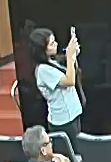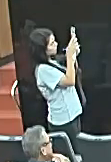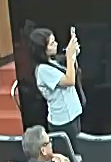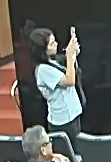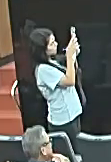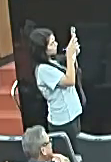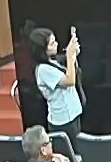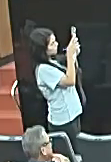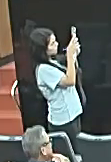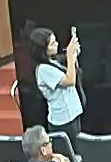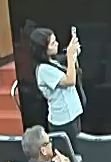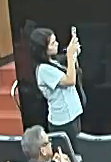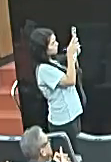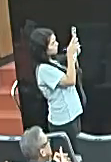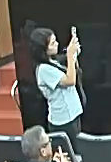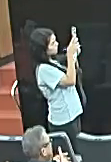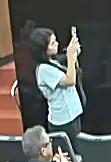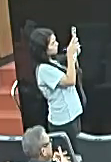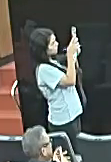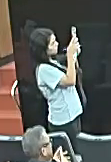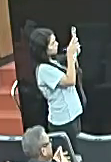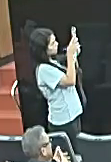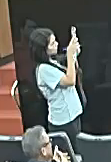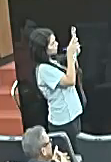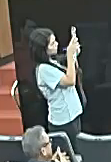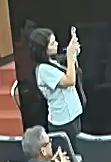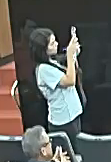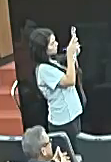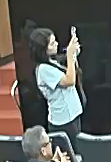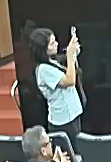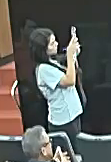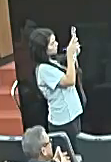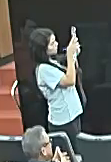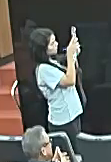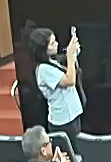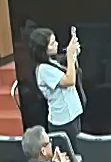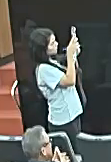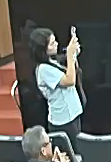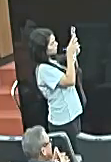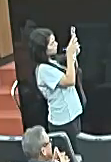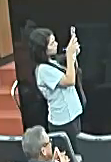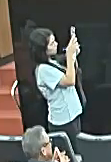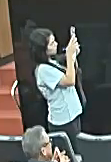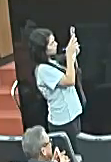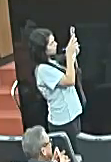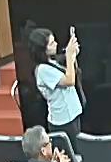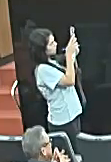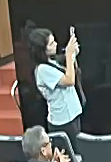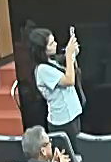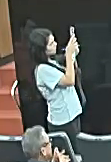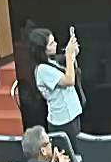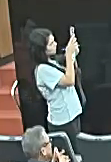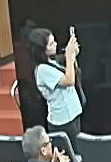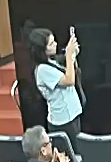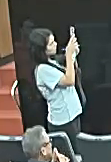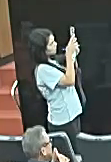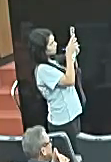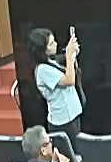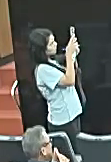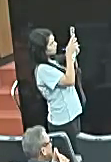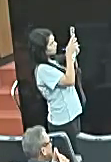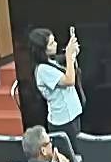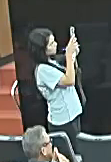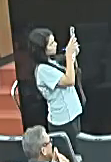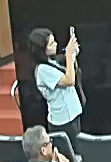negócio a prisão em toda sua dimensão ao skol da muralha porta a lei e portaria inteligência o governo do